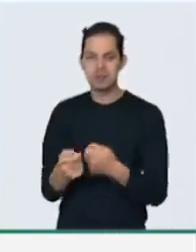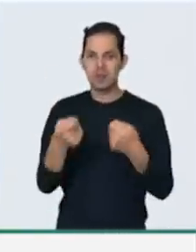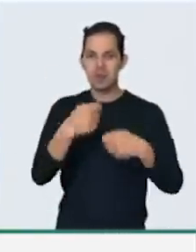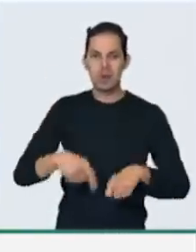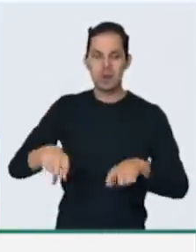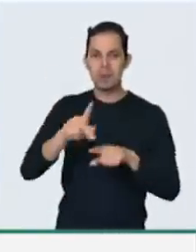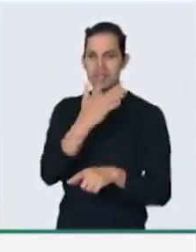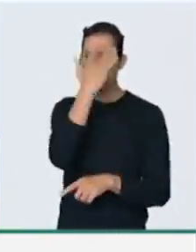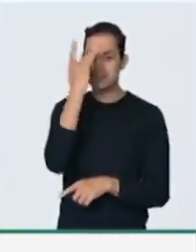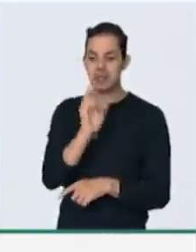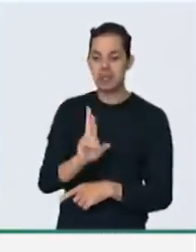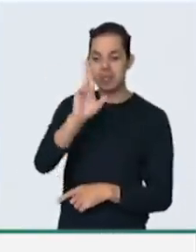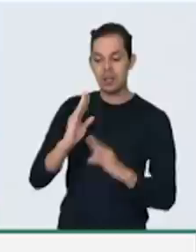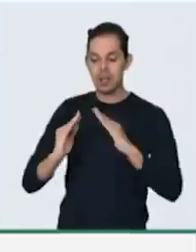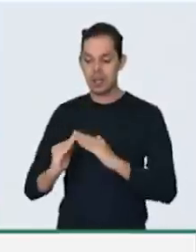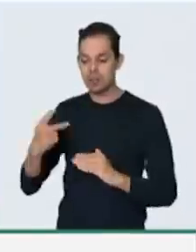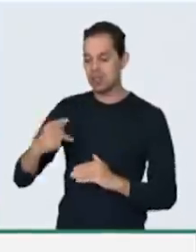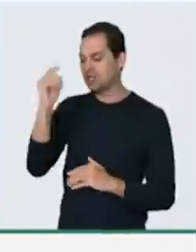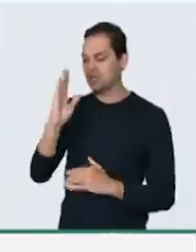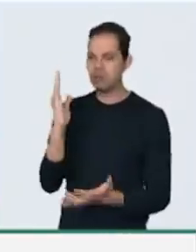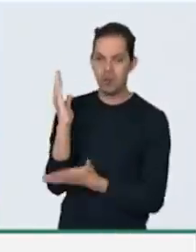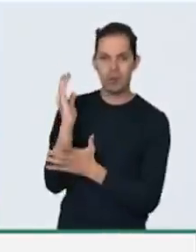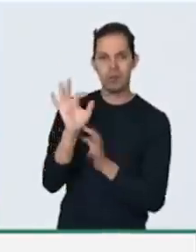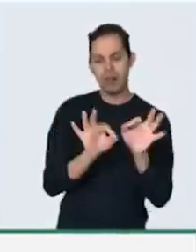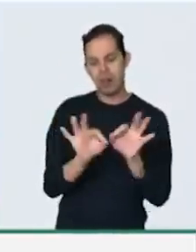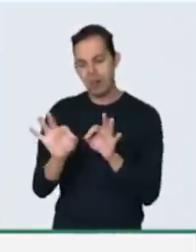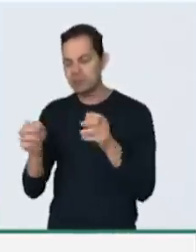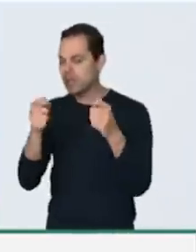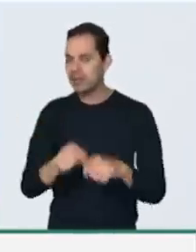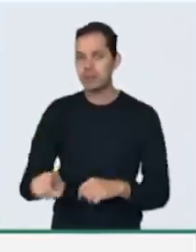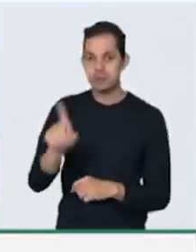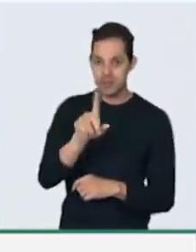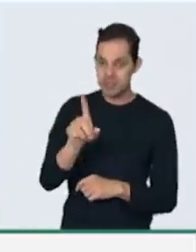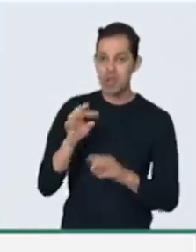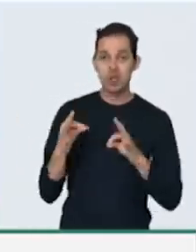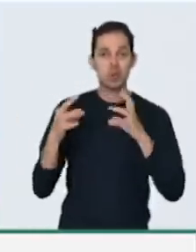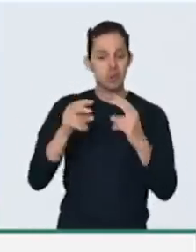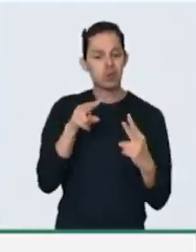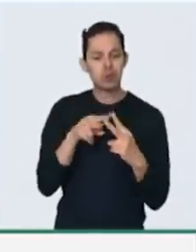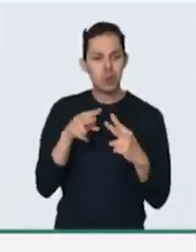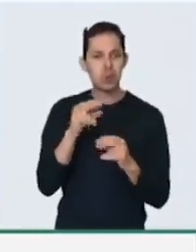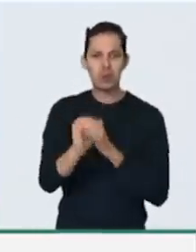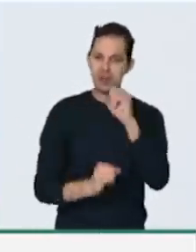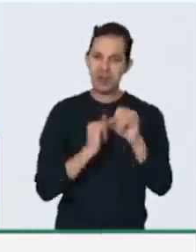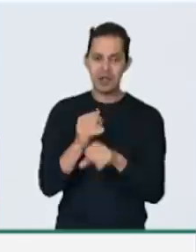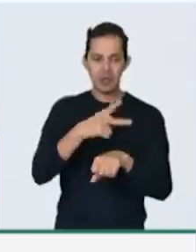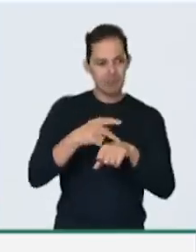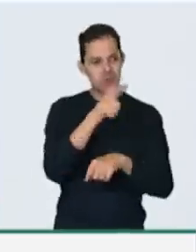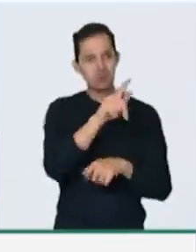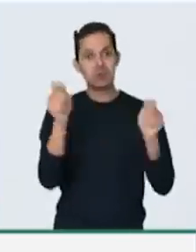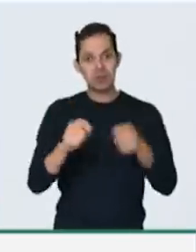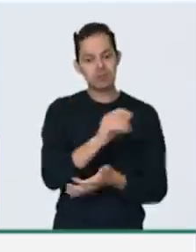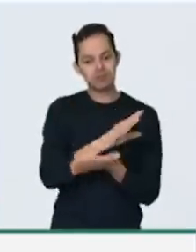procurador domiciliado no Brasil para fazer o trâmite burocrático por você, você conseguir fazer isso tudo online de fora do país, trazendo